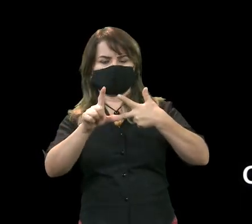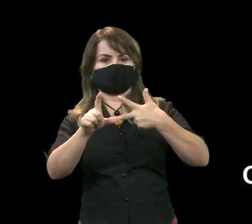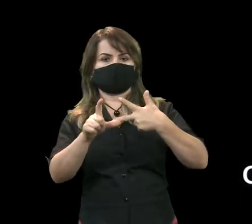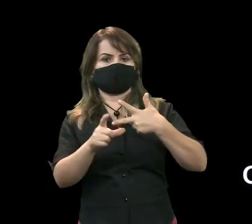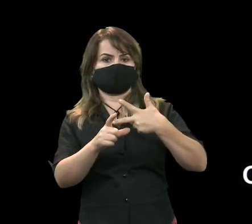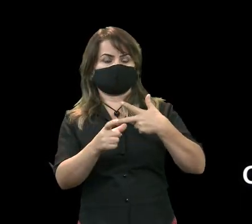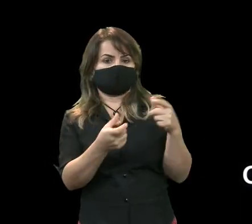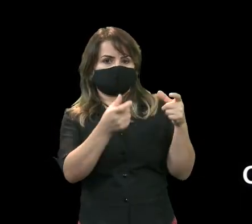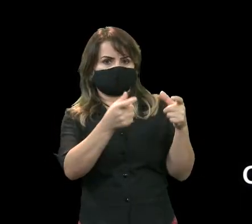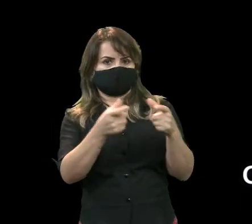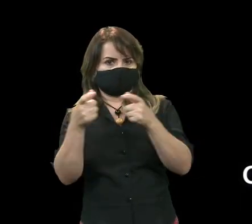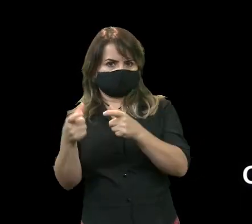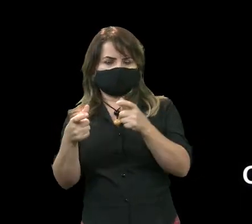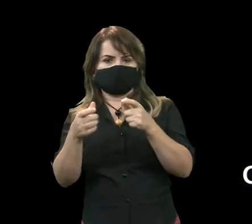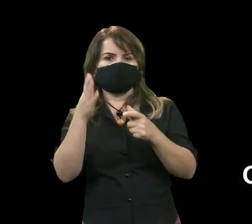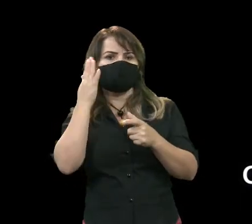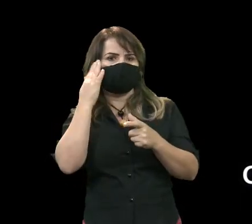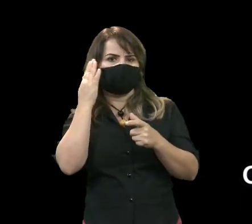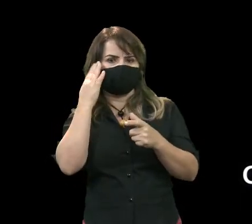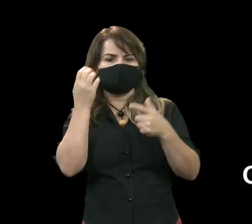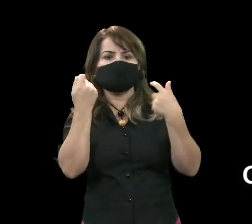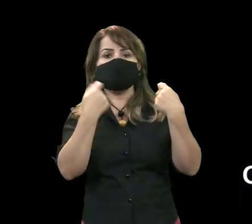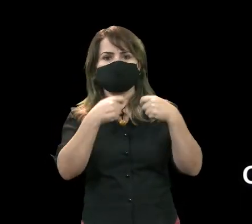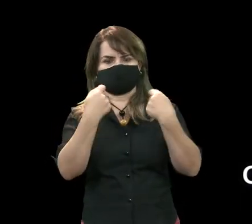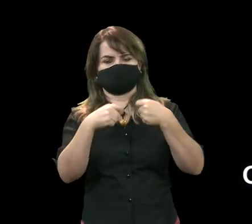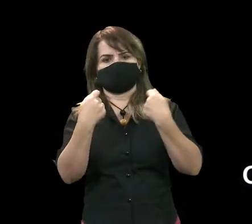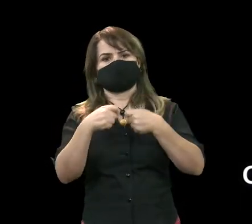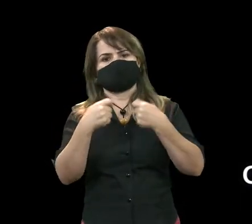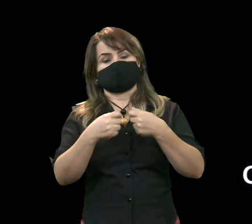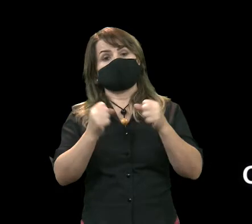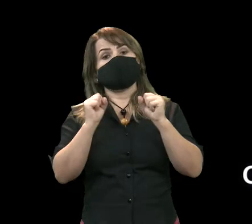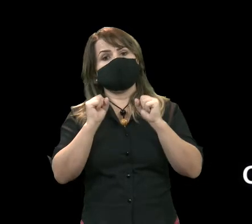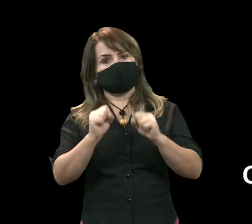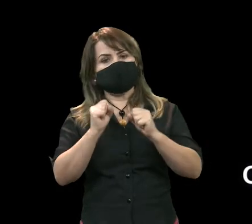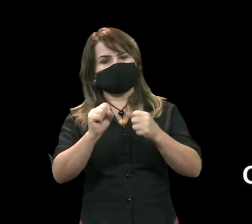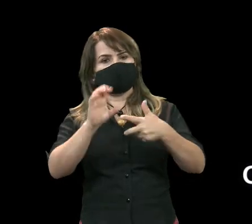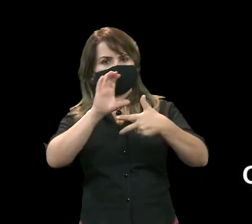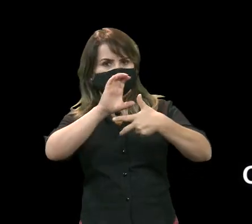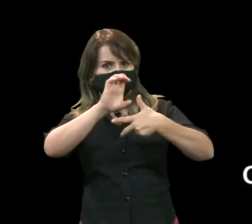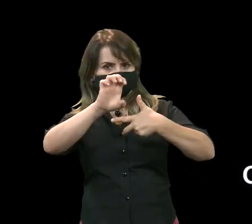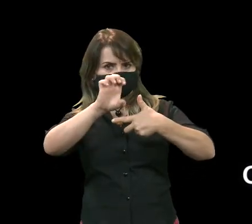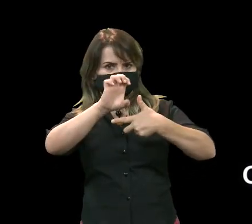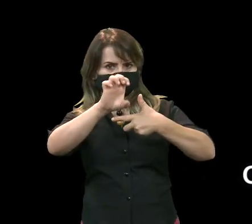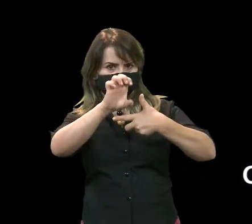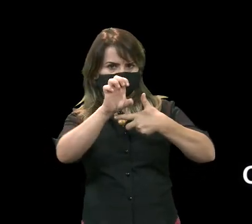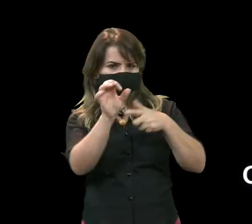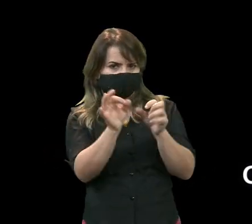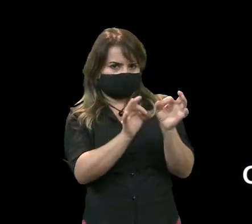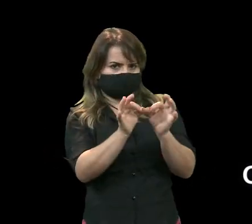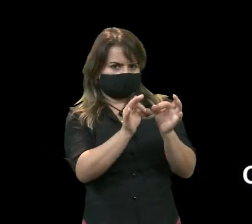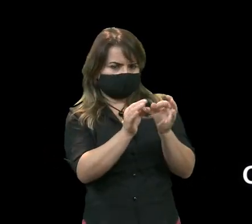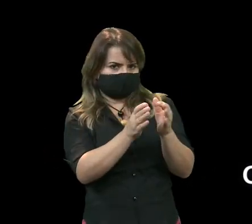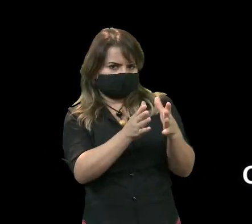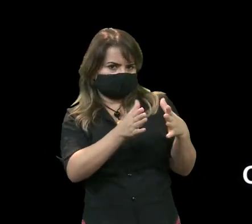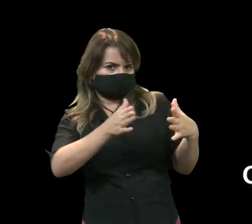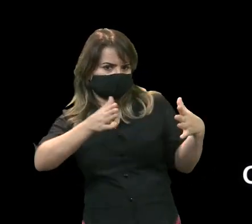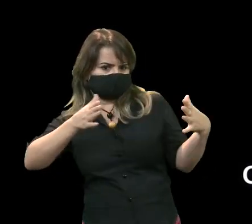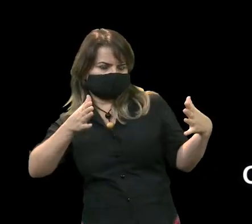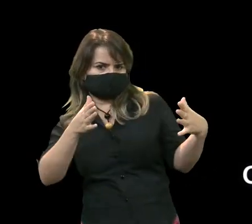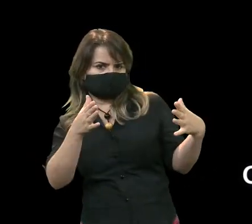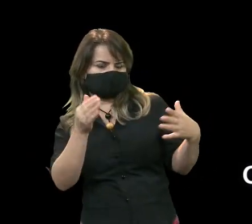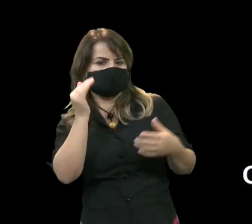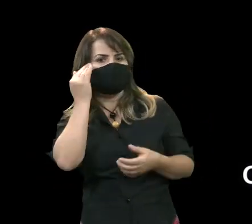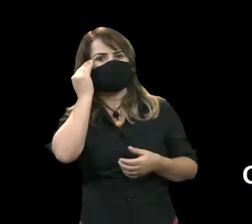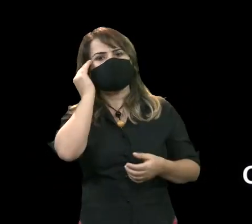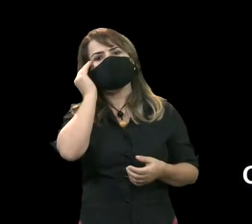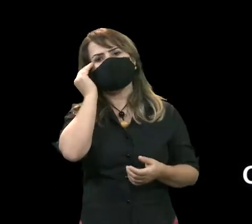suas necessidades. Poder executivo desenvolve um projeto amplo, denso, complexo,